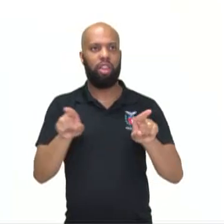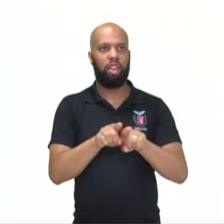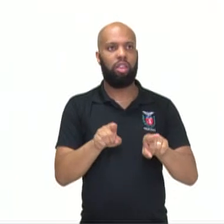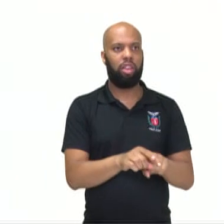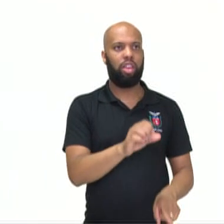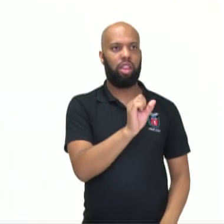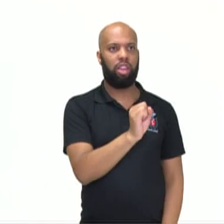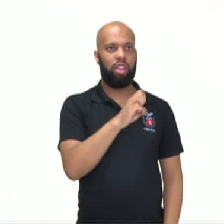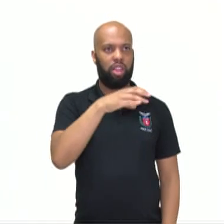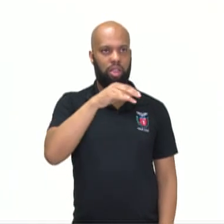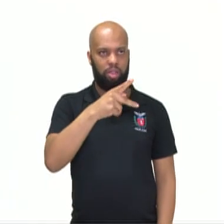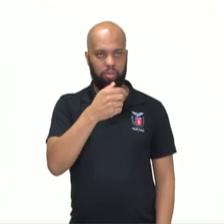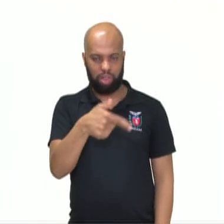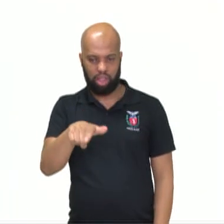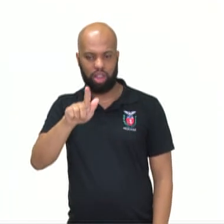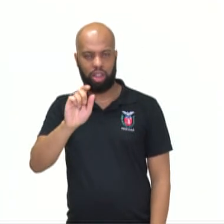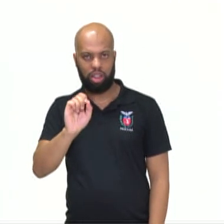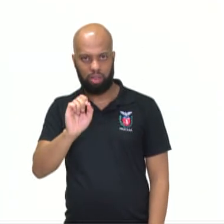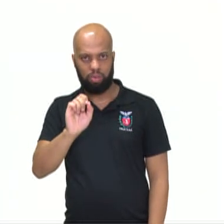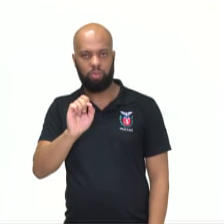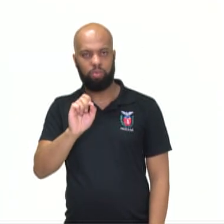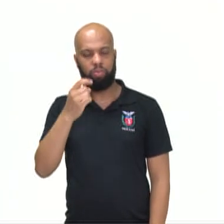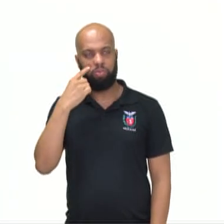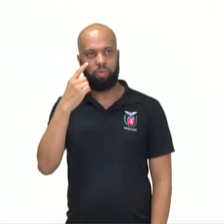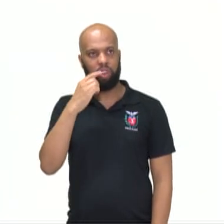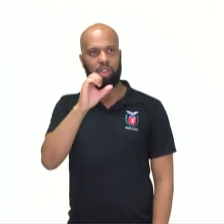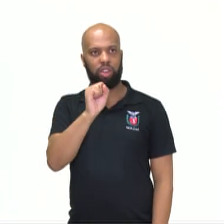Antinatural. Geopolítica.